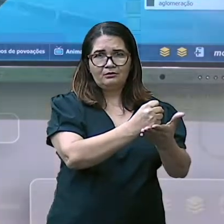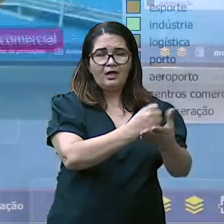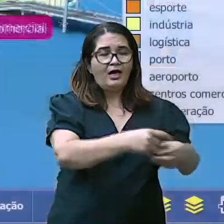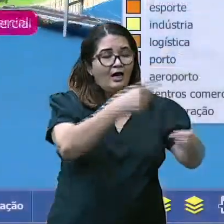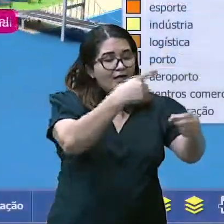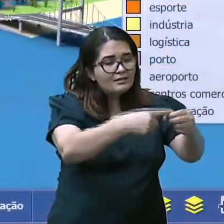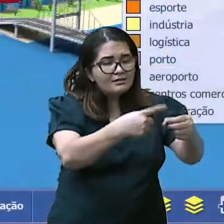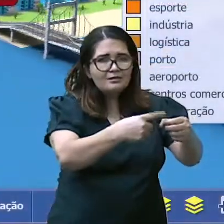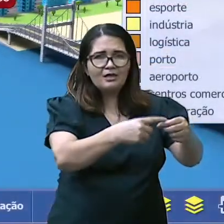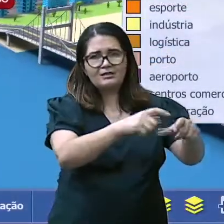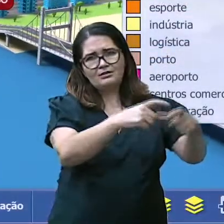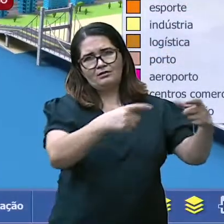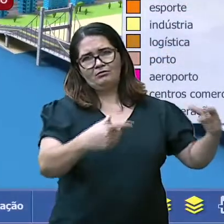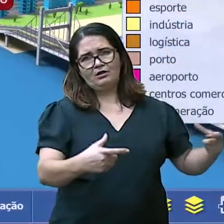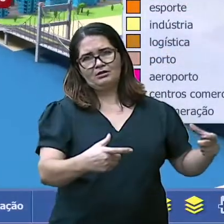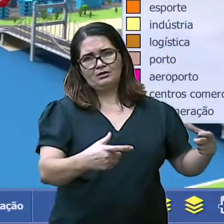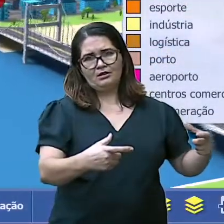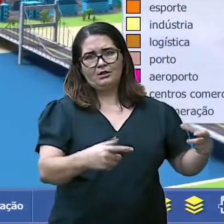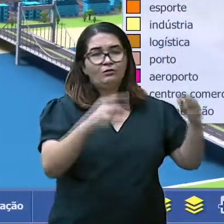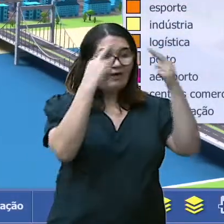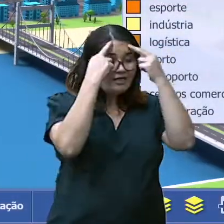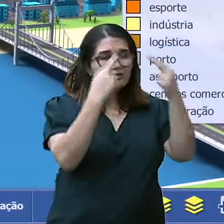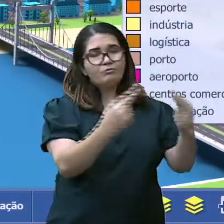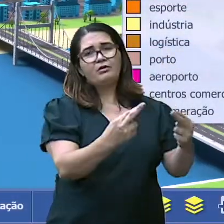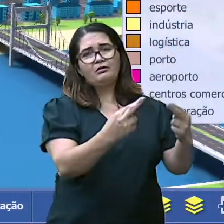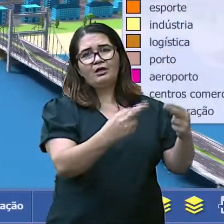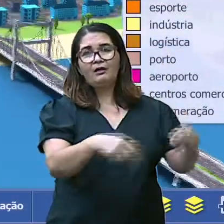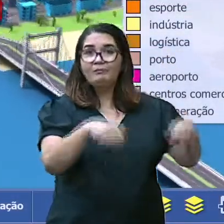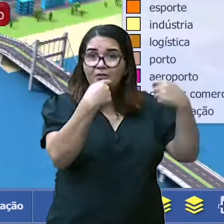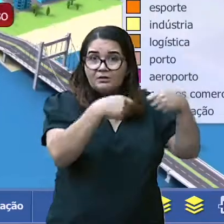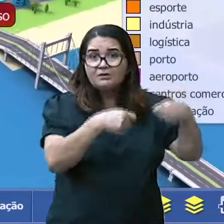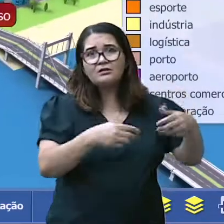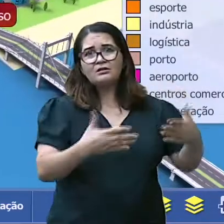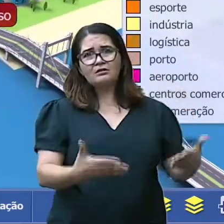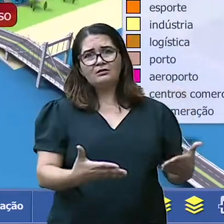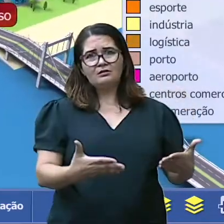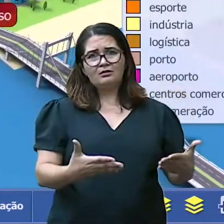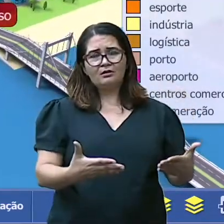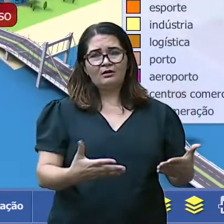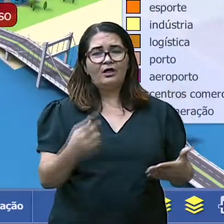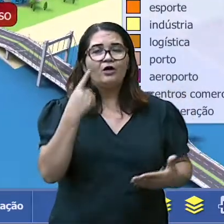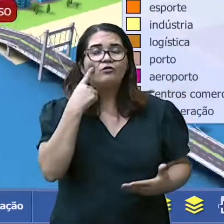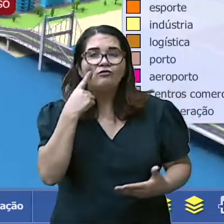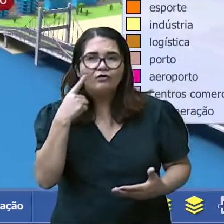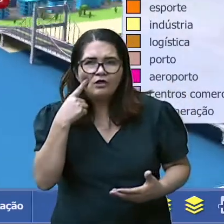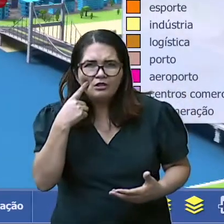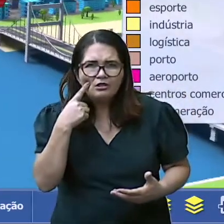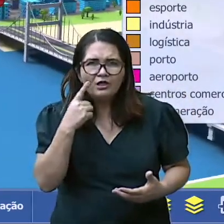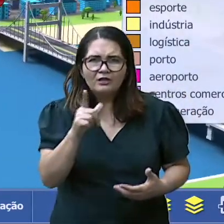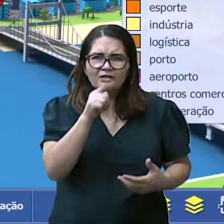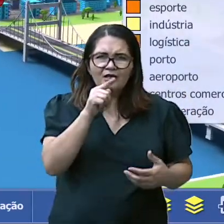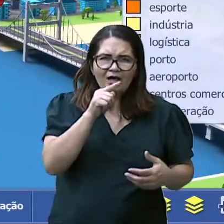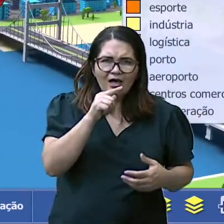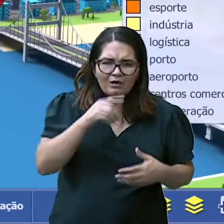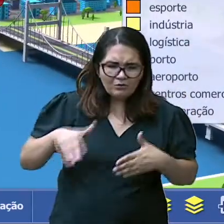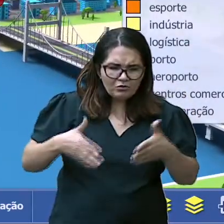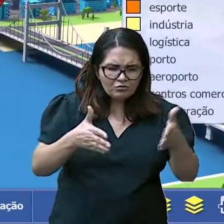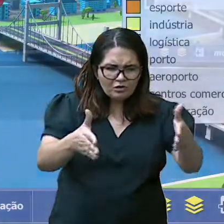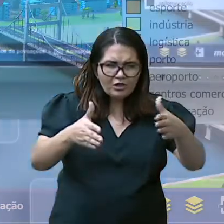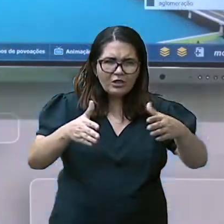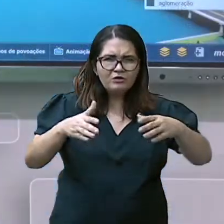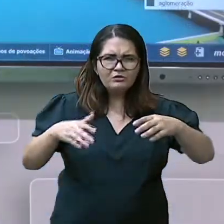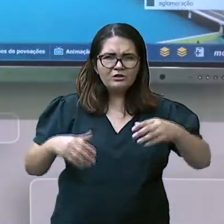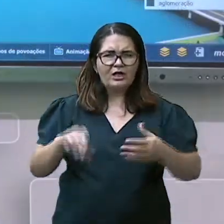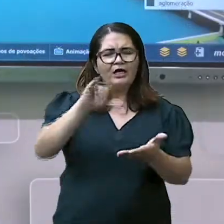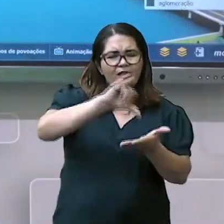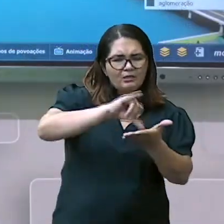aqui, tá? A cidade, nós temos água em volta aqui, certo? E